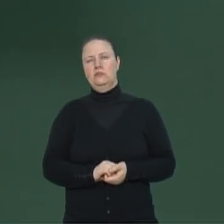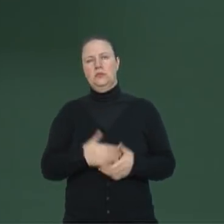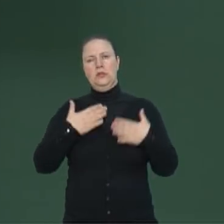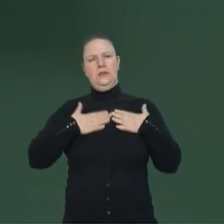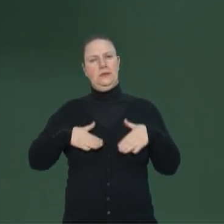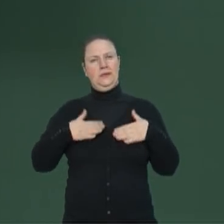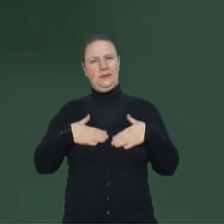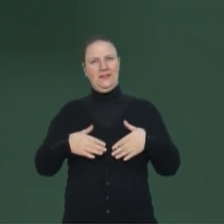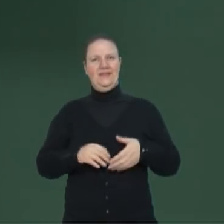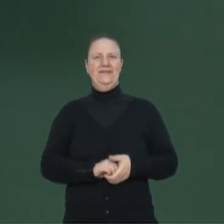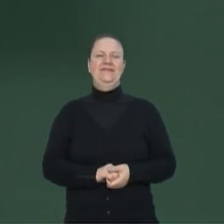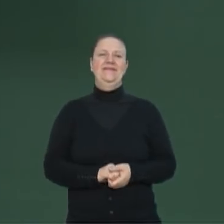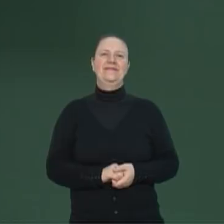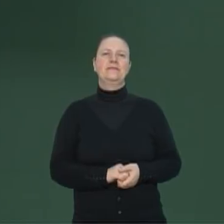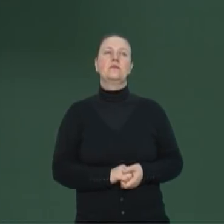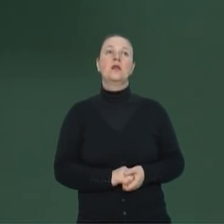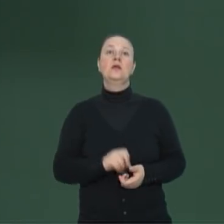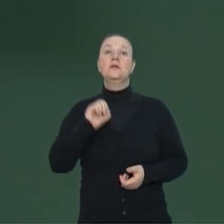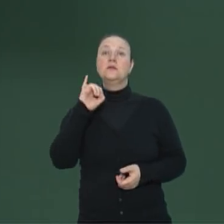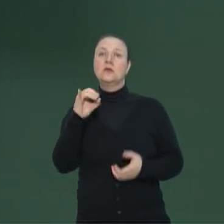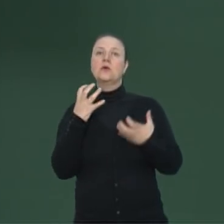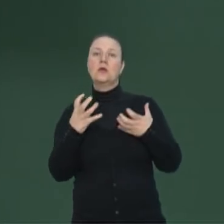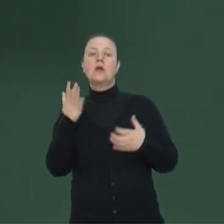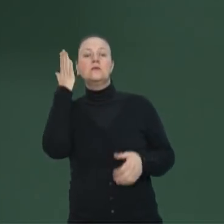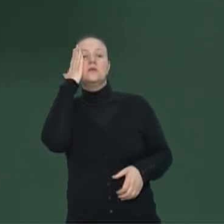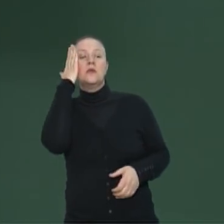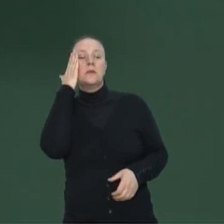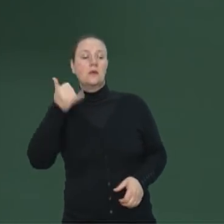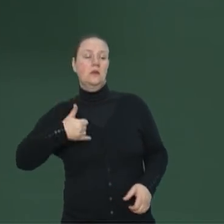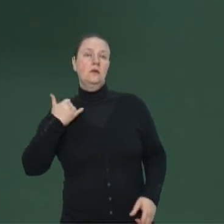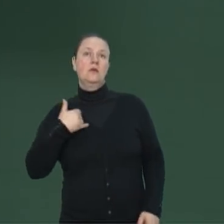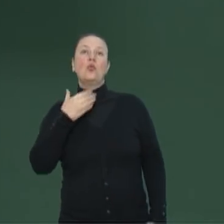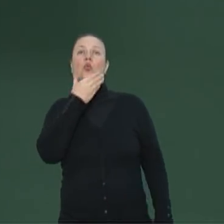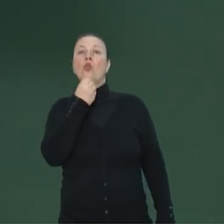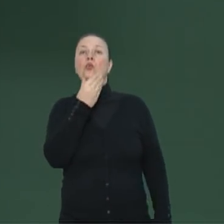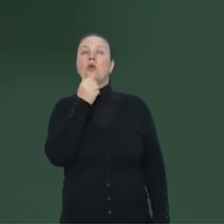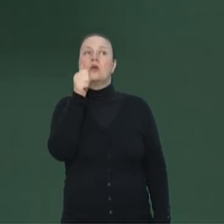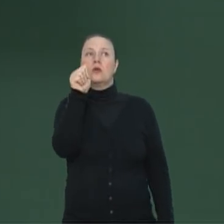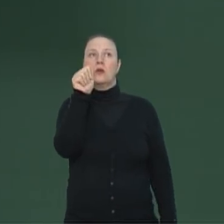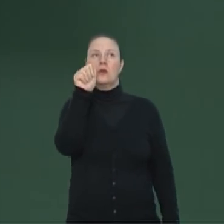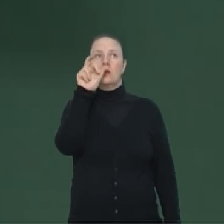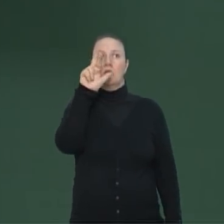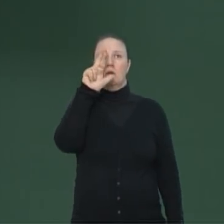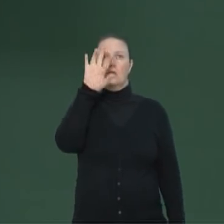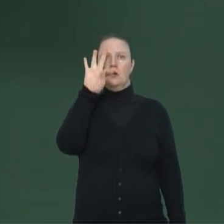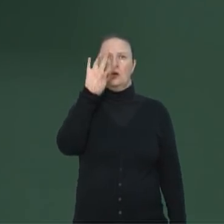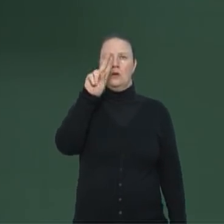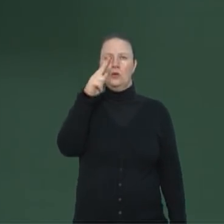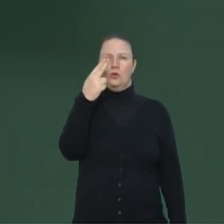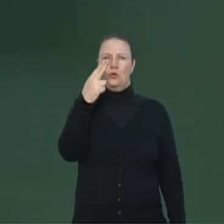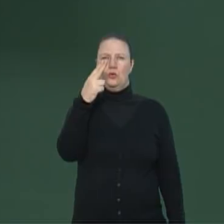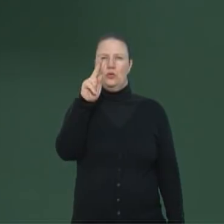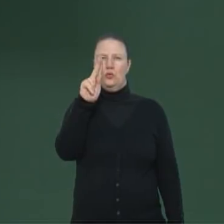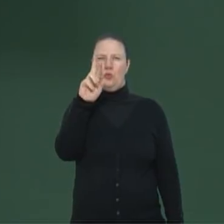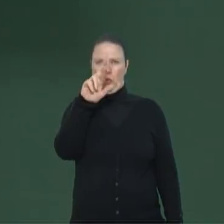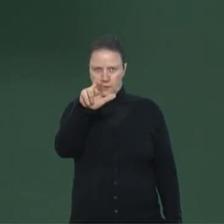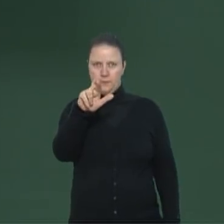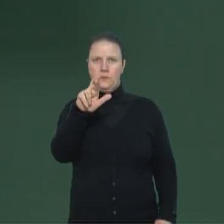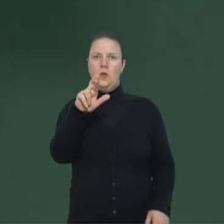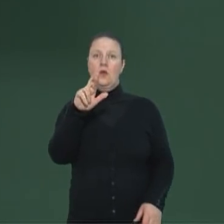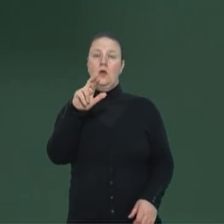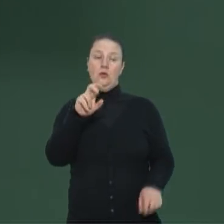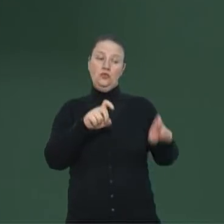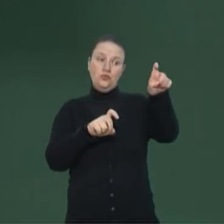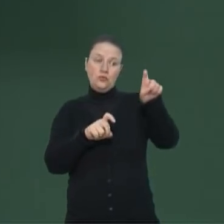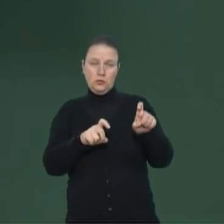vamos lá, né? Se eu quero saber a idade do Arthur, eu chamo de x, né? X é a idade do Arthur, tá? A idade da